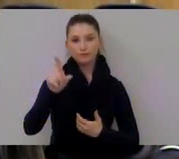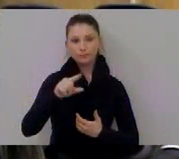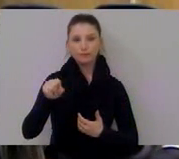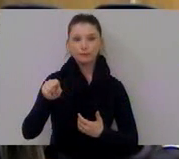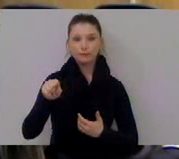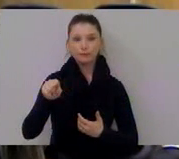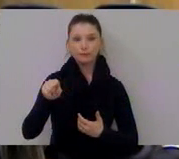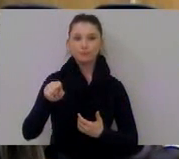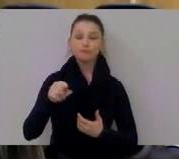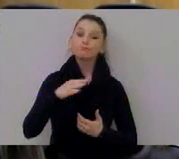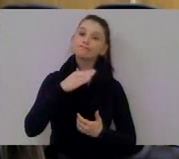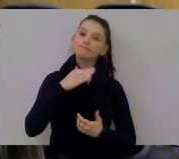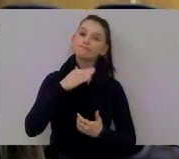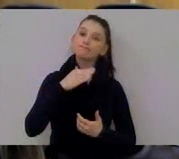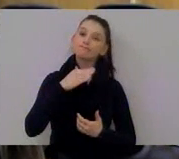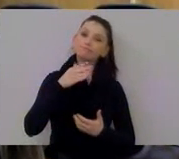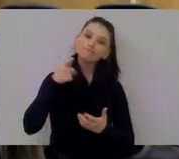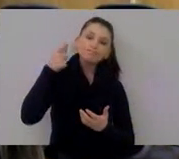em Joinville.